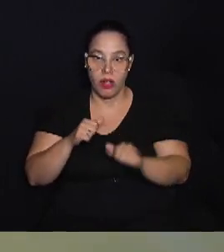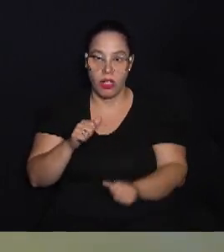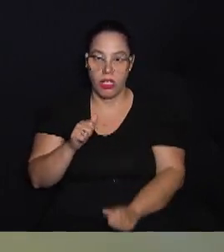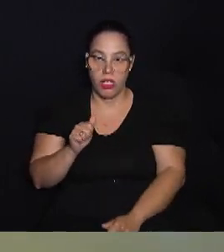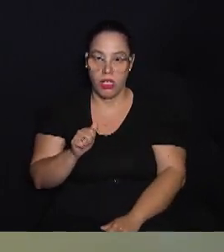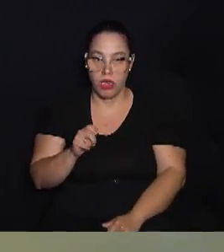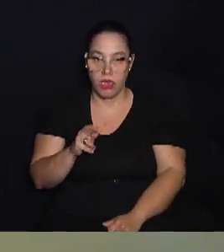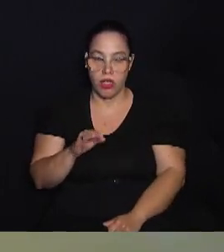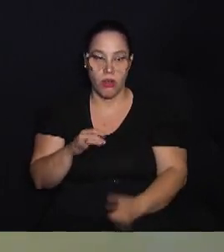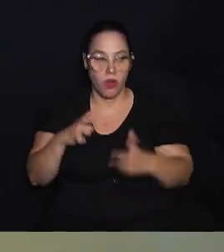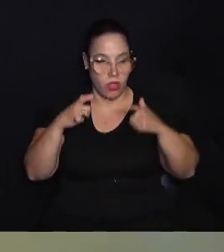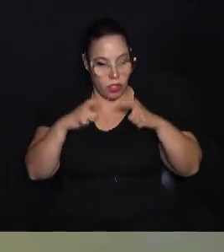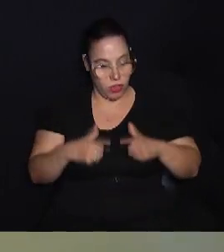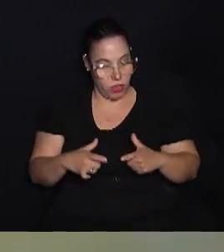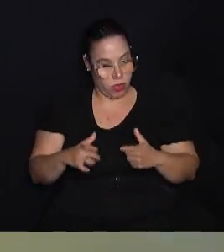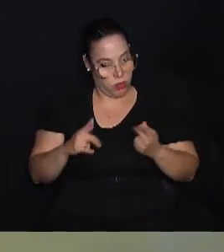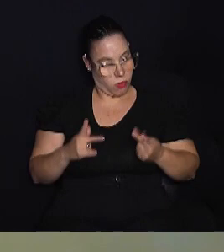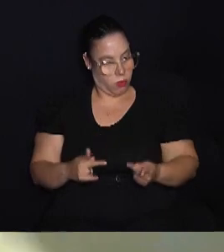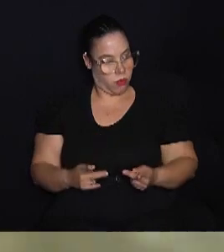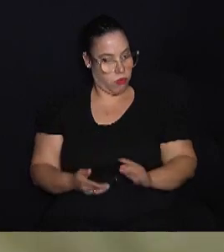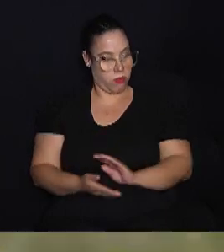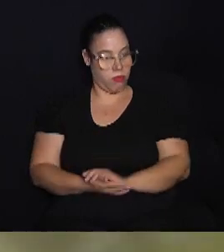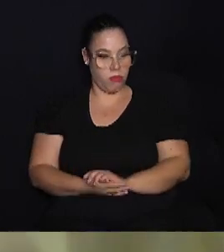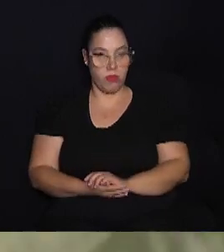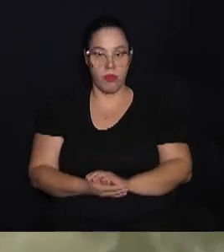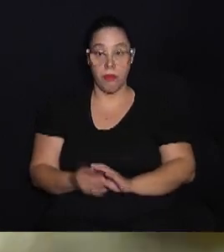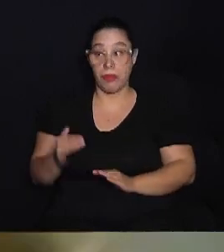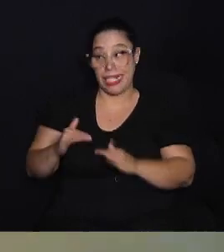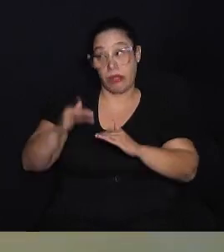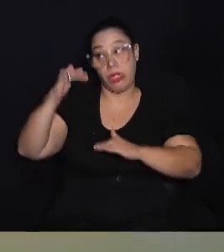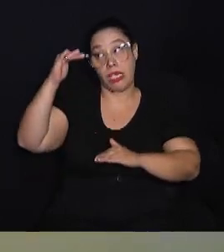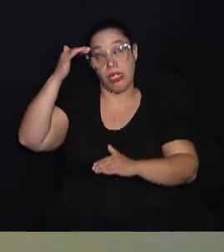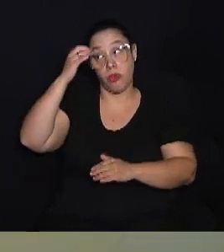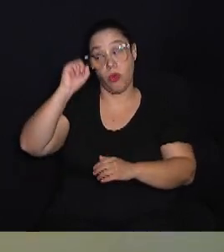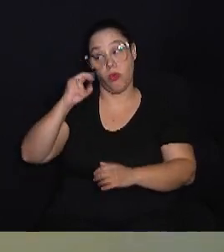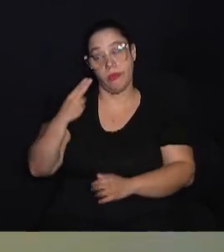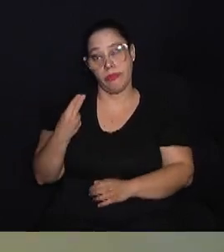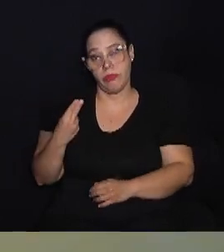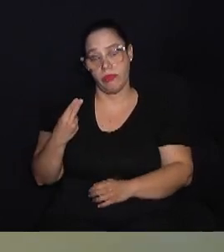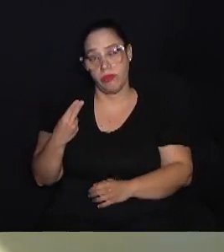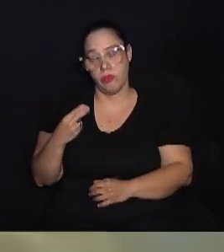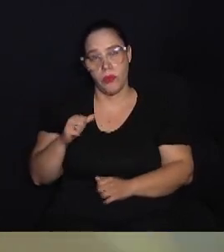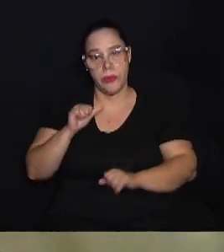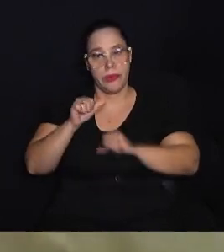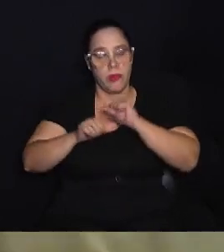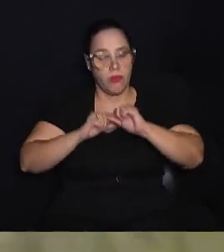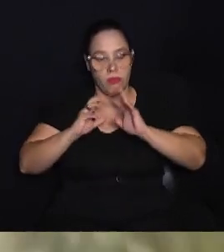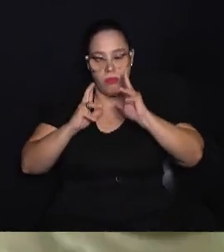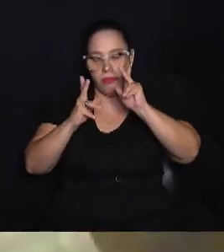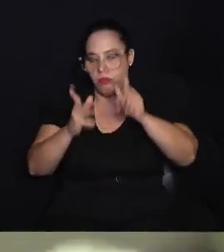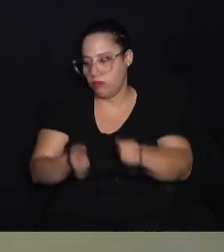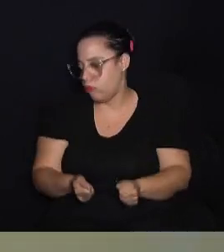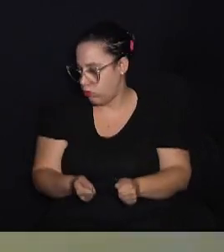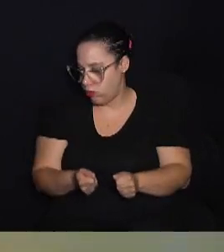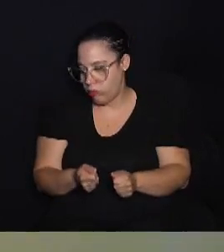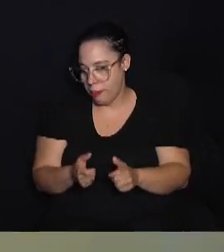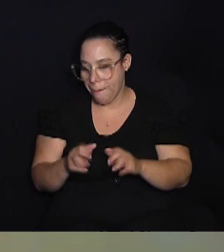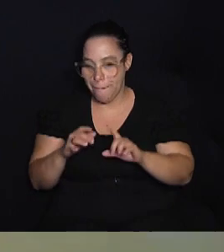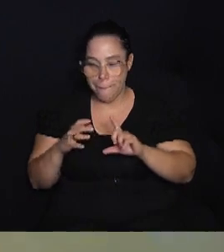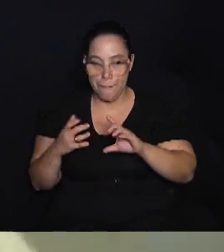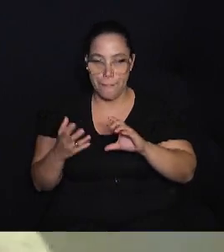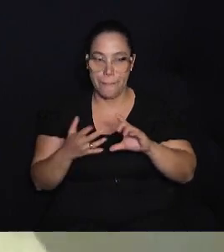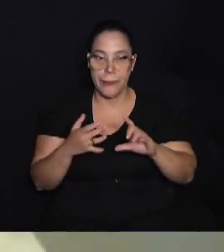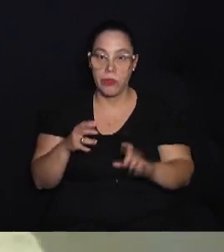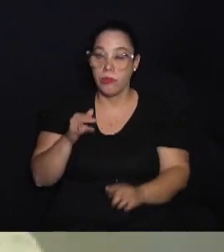acentua traços da personalidade da pessoa, mas aos extremos, ou você muda completamente de característica. Eu dou um